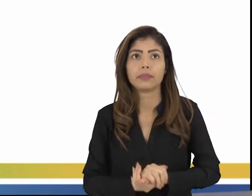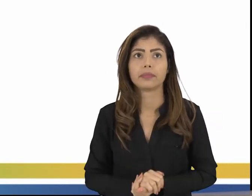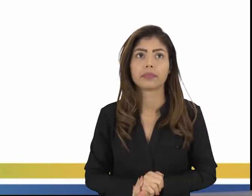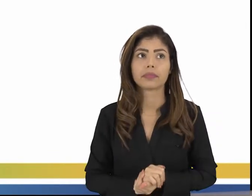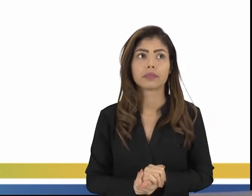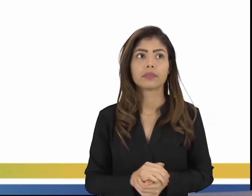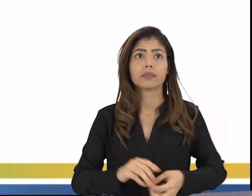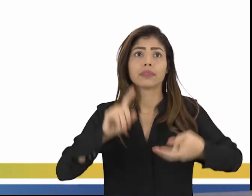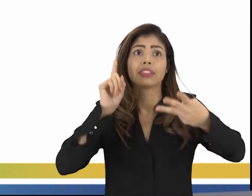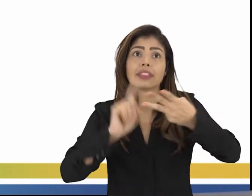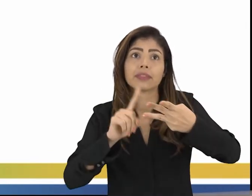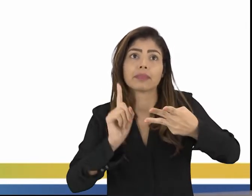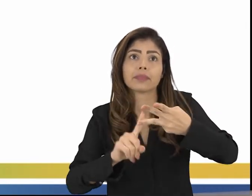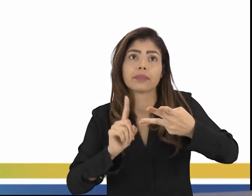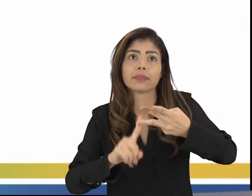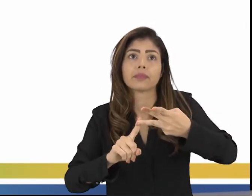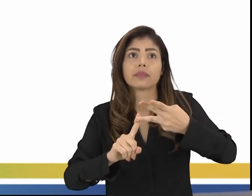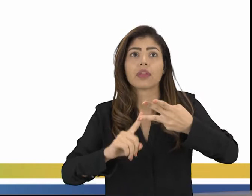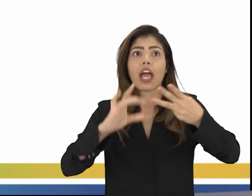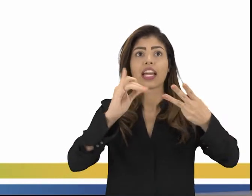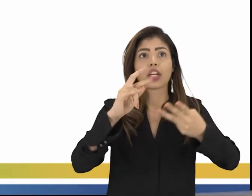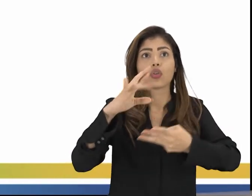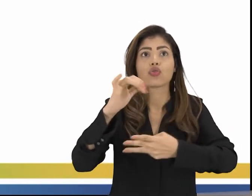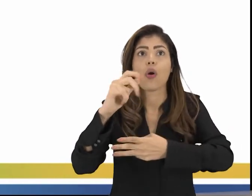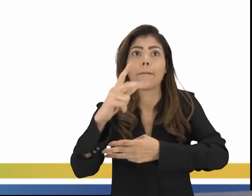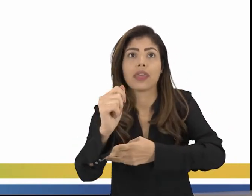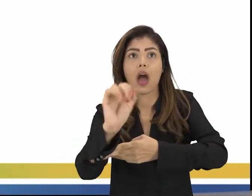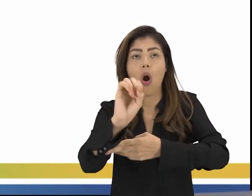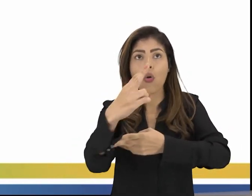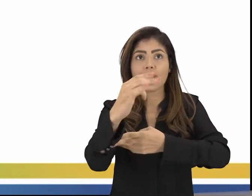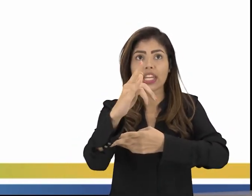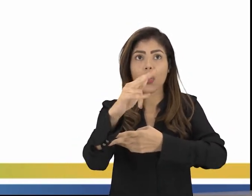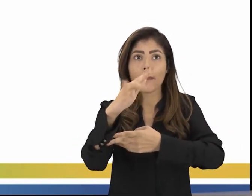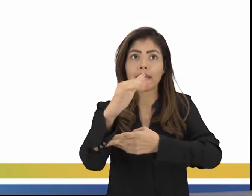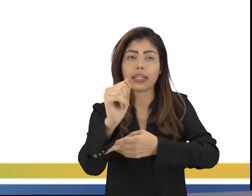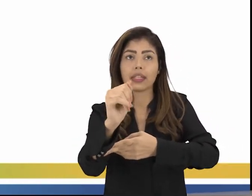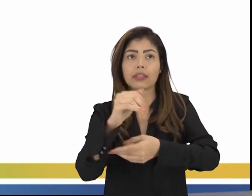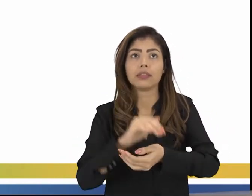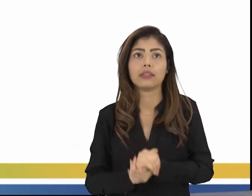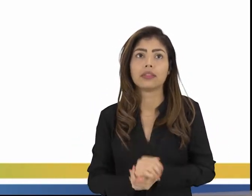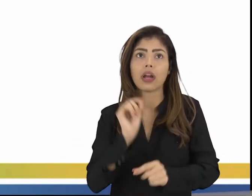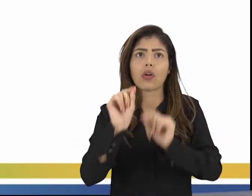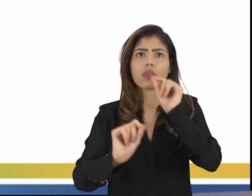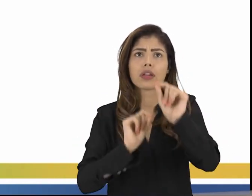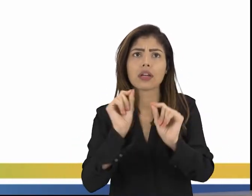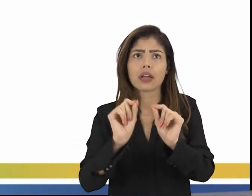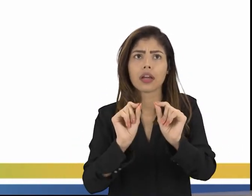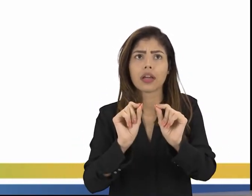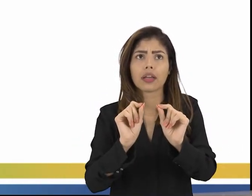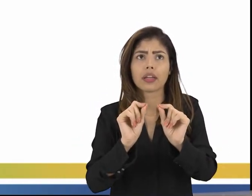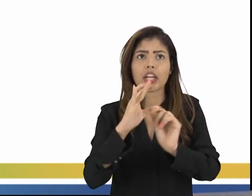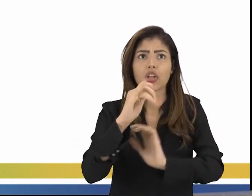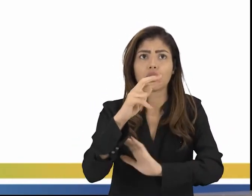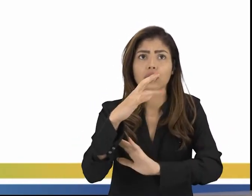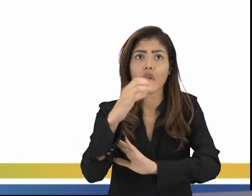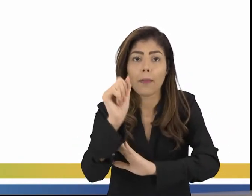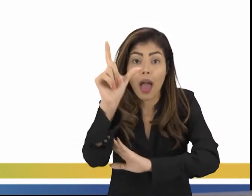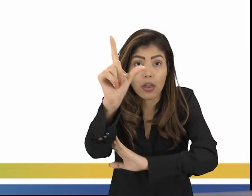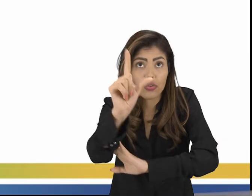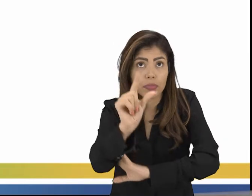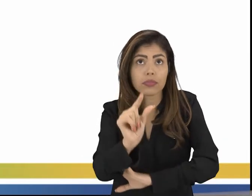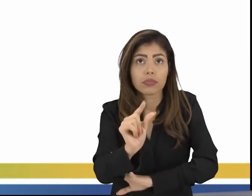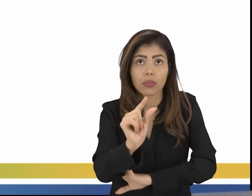O terceiro caso, nós temos a crioscopia ou criometria. O efeito crioscópico é a